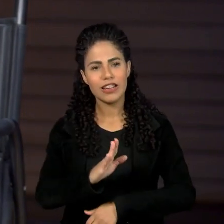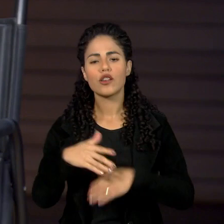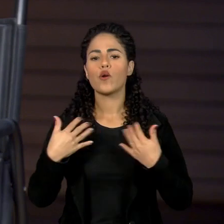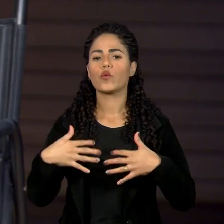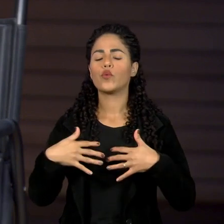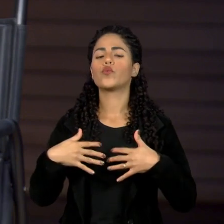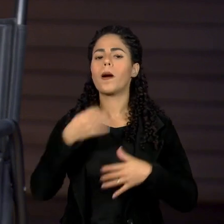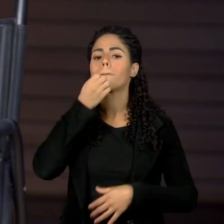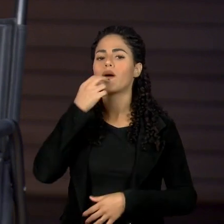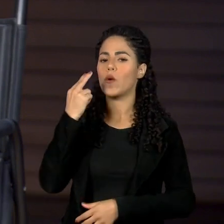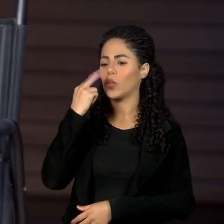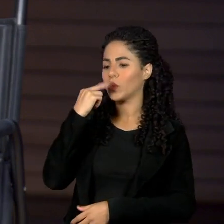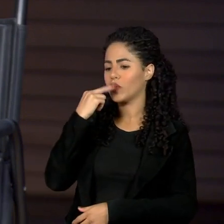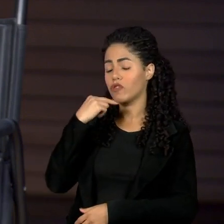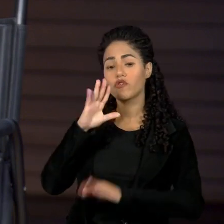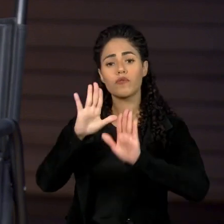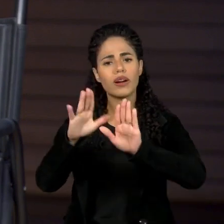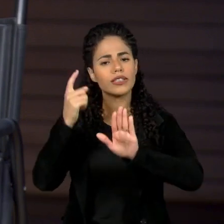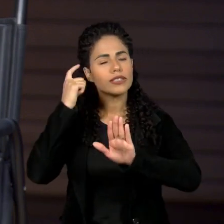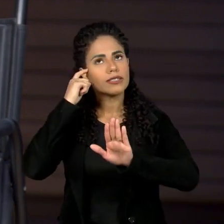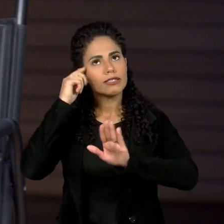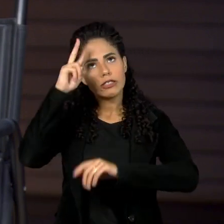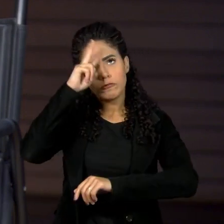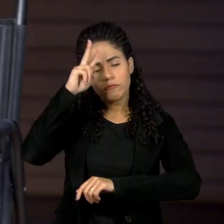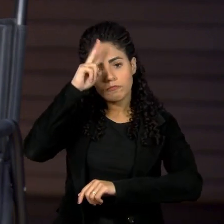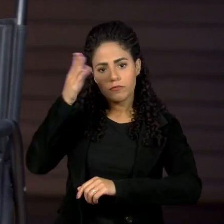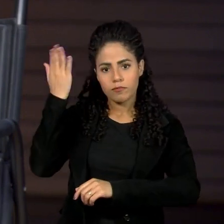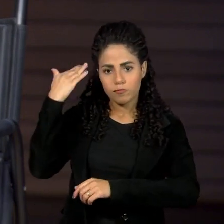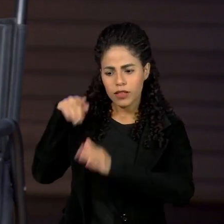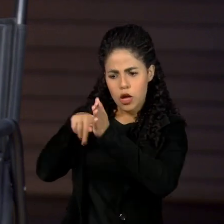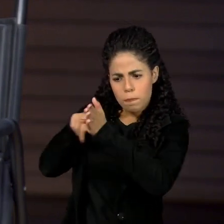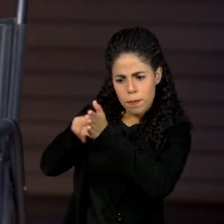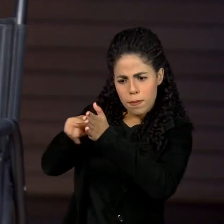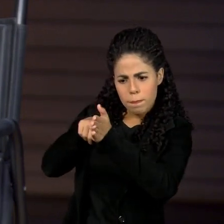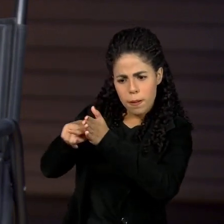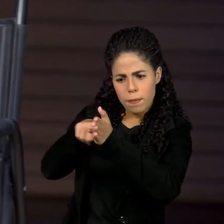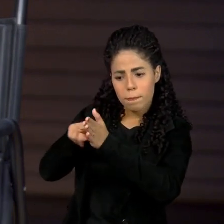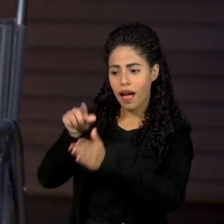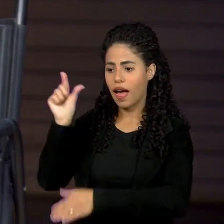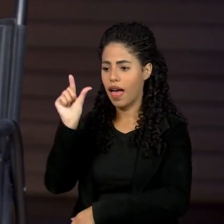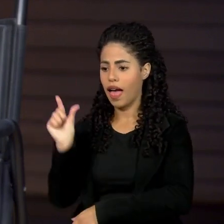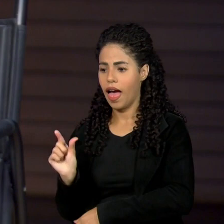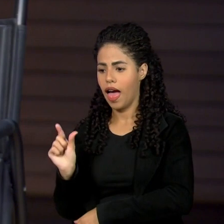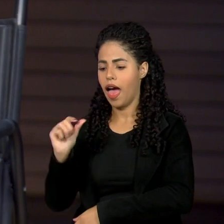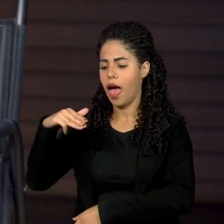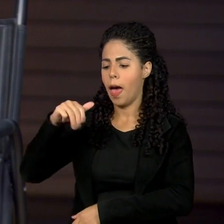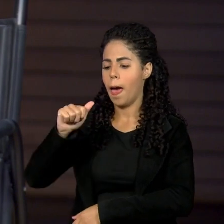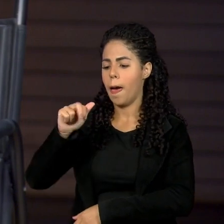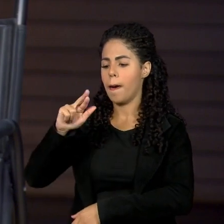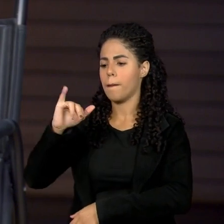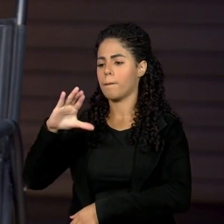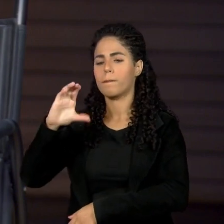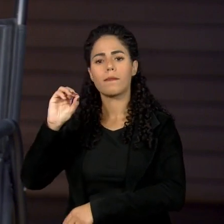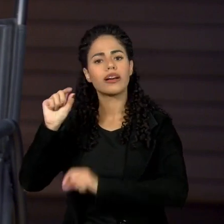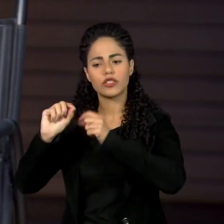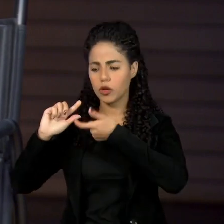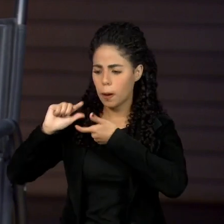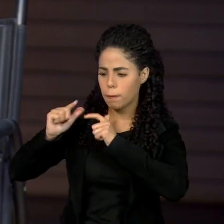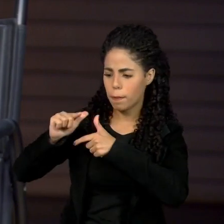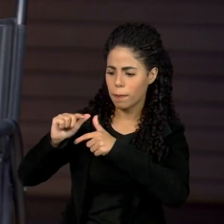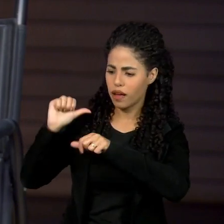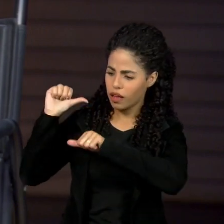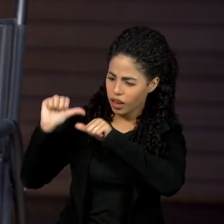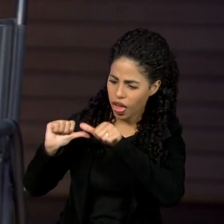emblemático para a gente pensar uma frase de um historiador italiano, Massimo Montanari, que diz assim: a tradição é uma inovação que